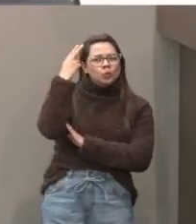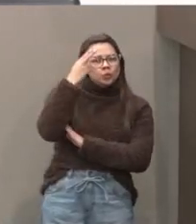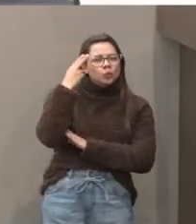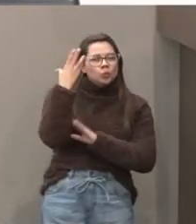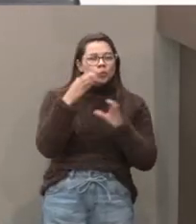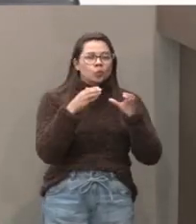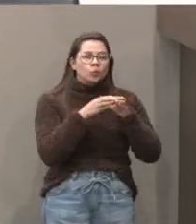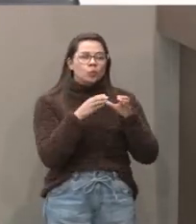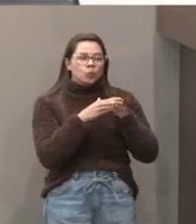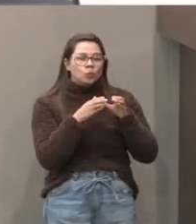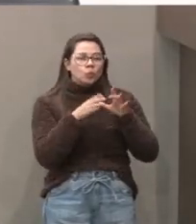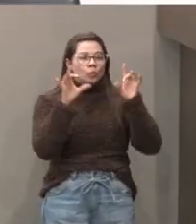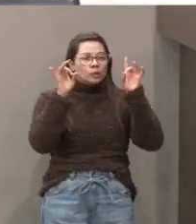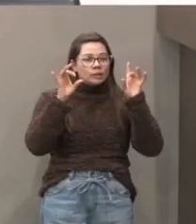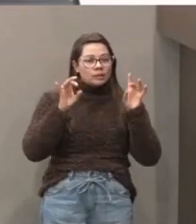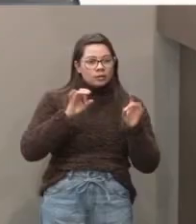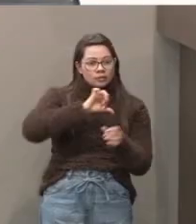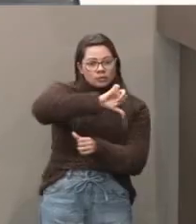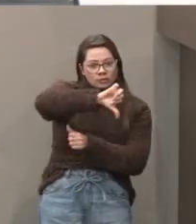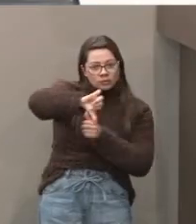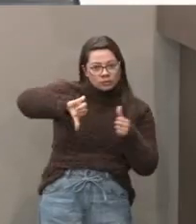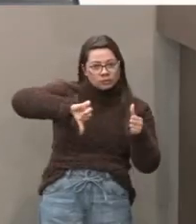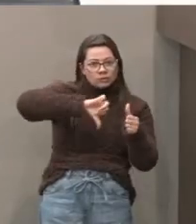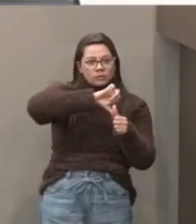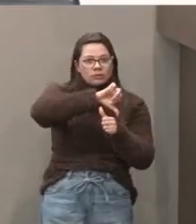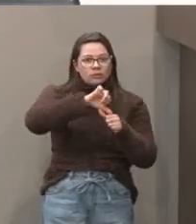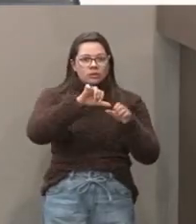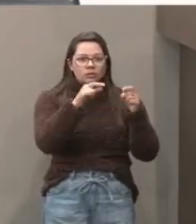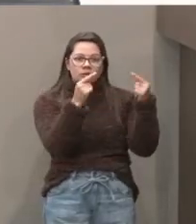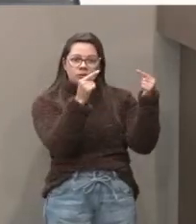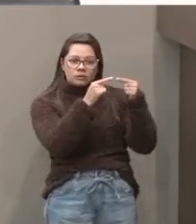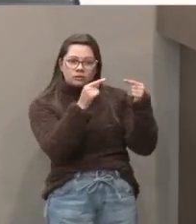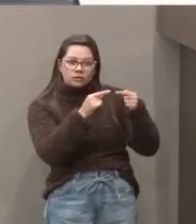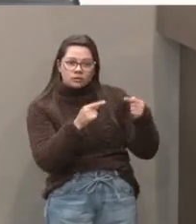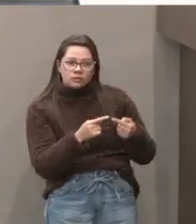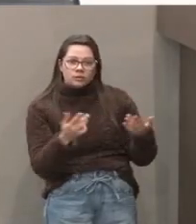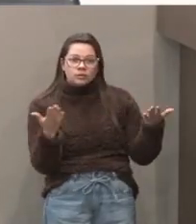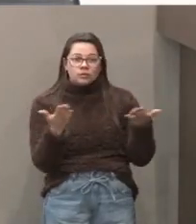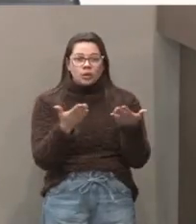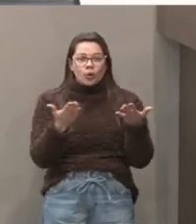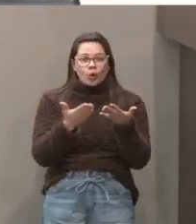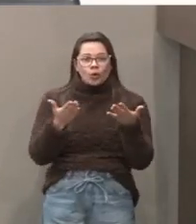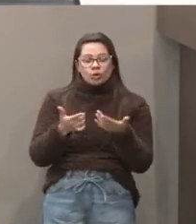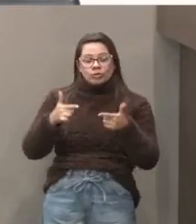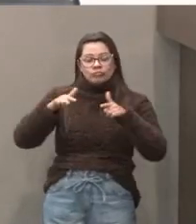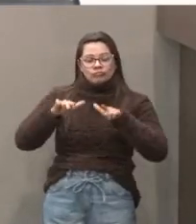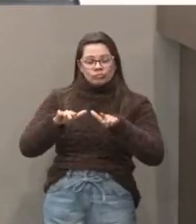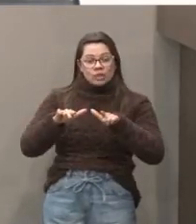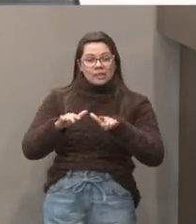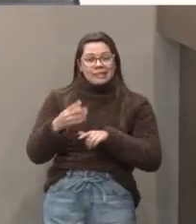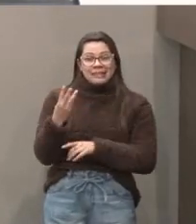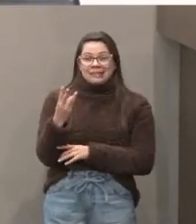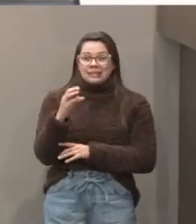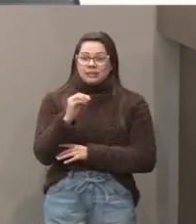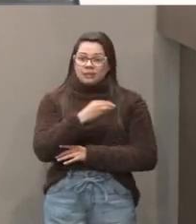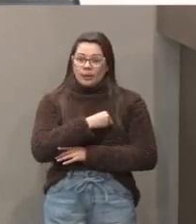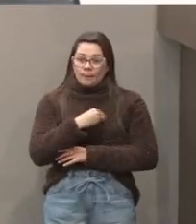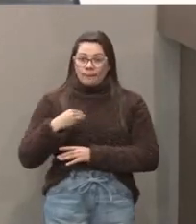de especialistas transformou-se em uma estrutura que hoje abriga cerca de 30